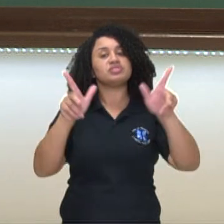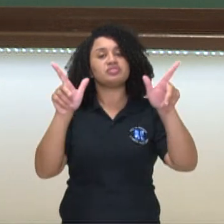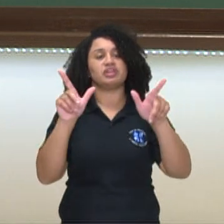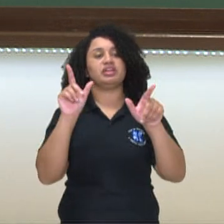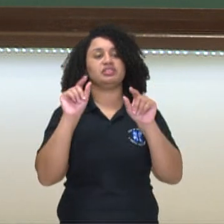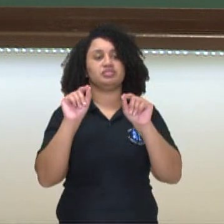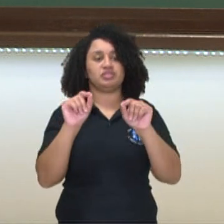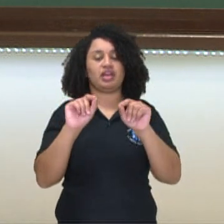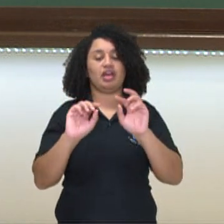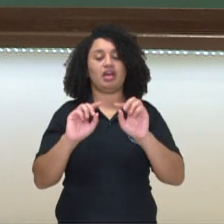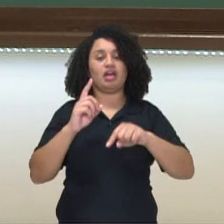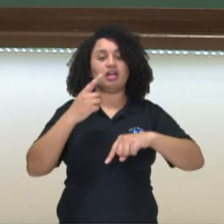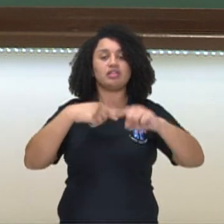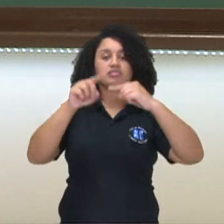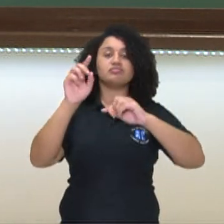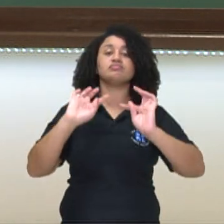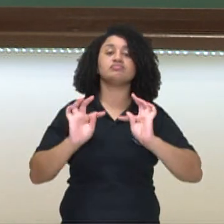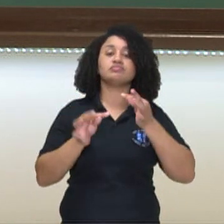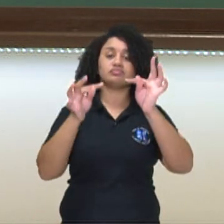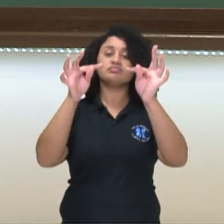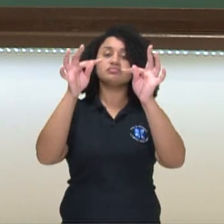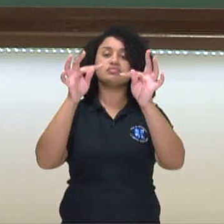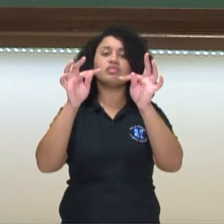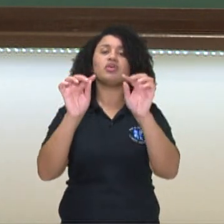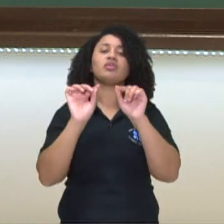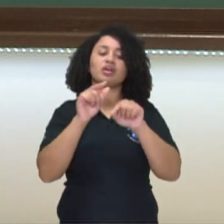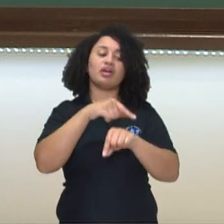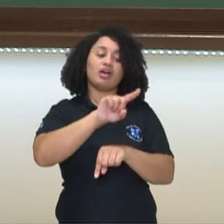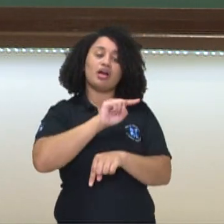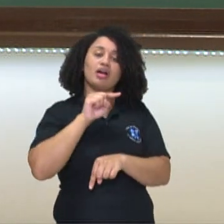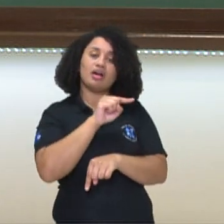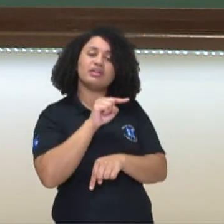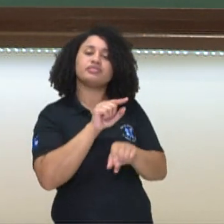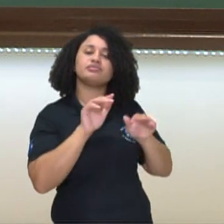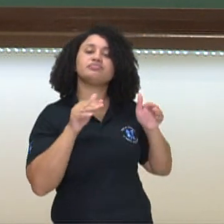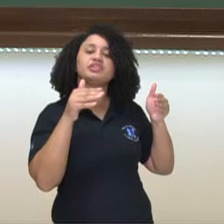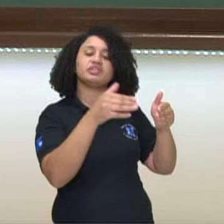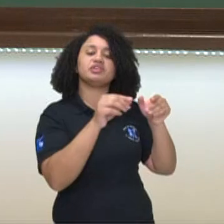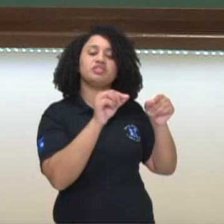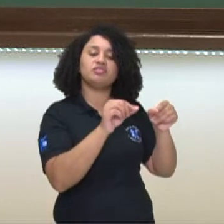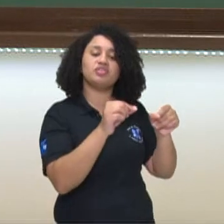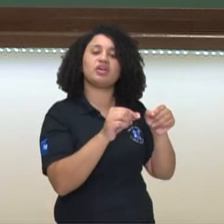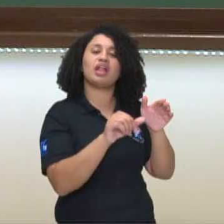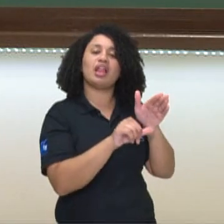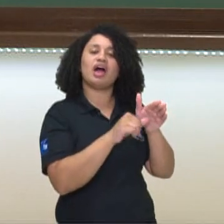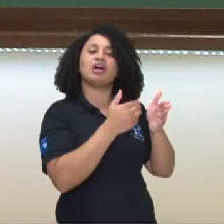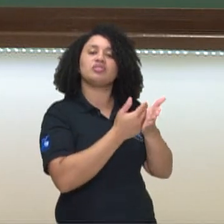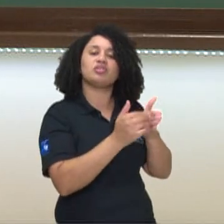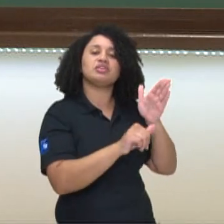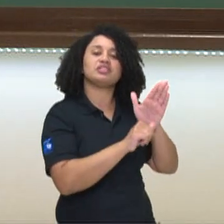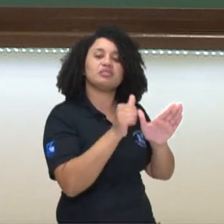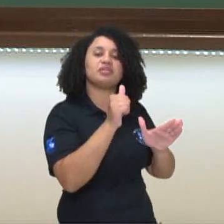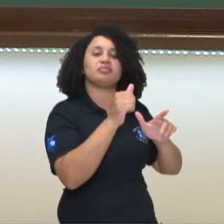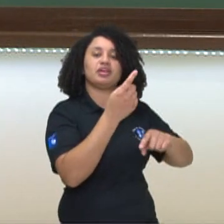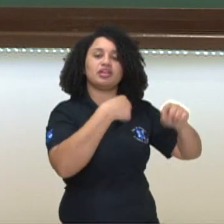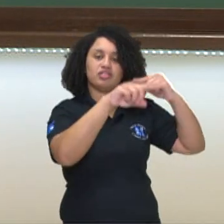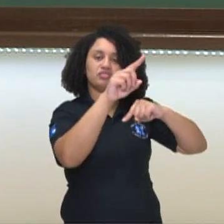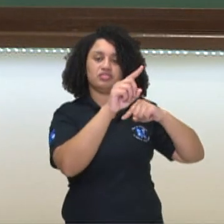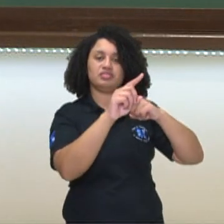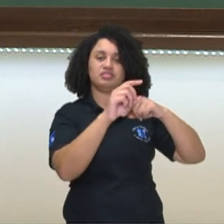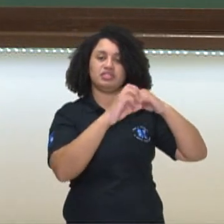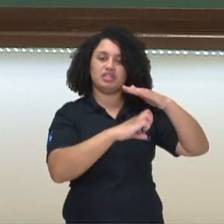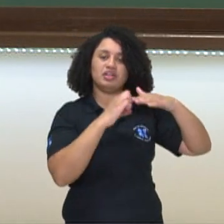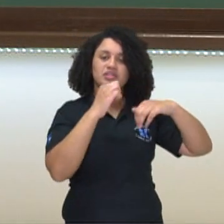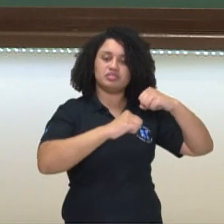revolução tecnológica falada. Aquela anterior, ela é mais específica da primeira revolução industrial e da segunda.